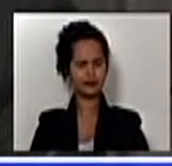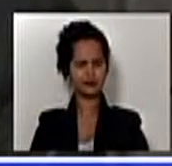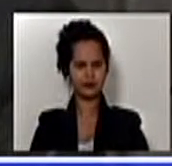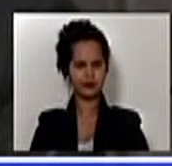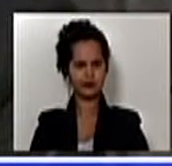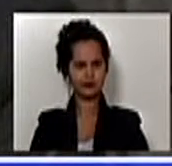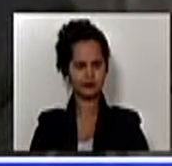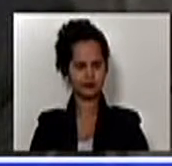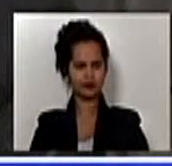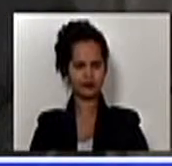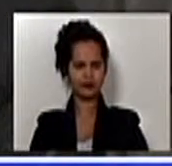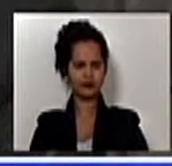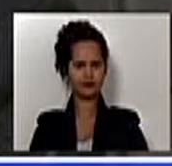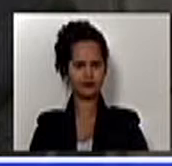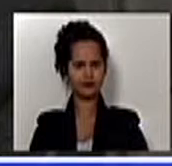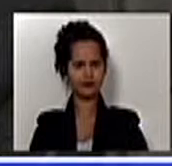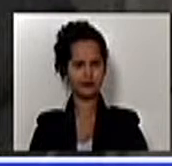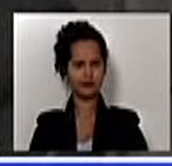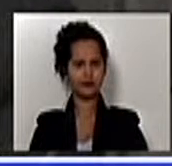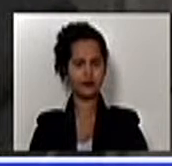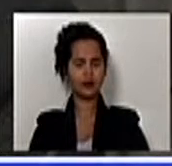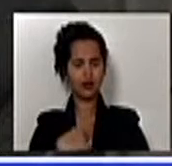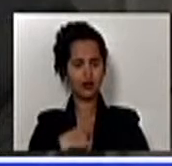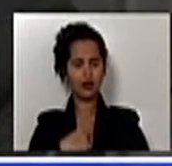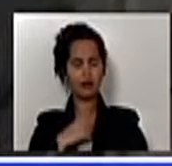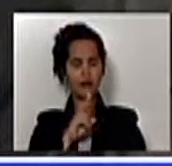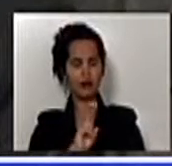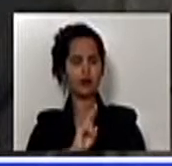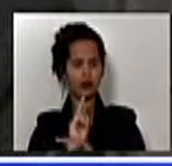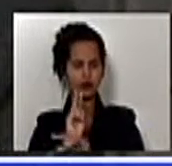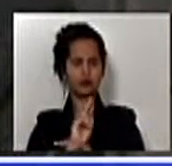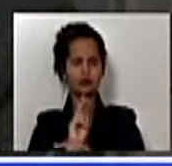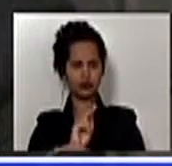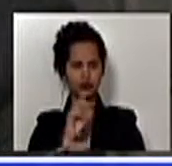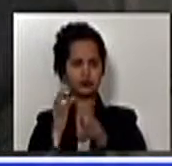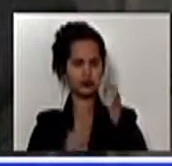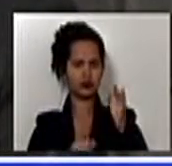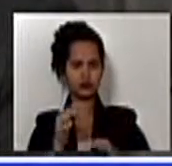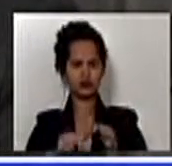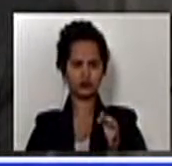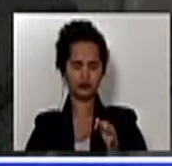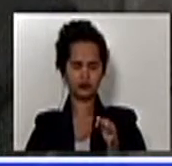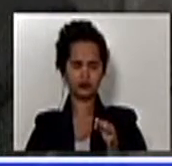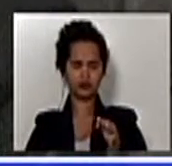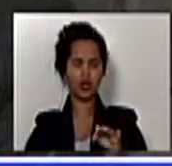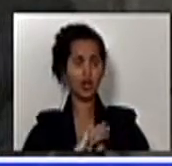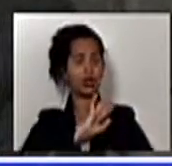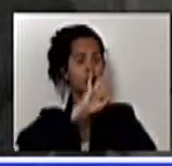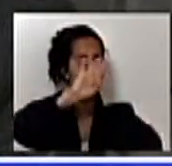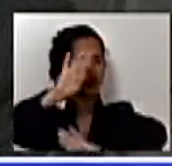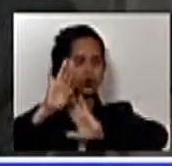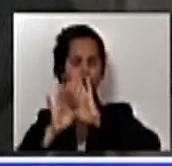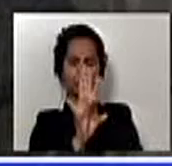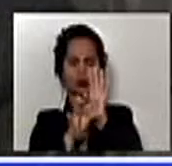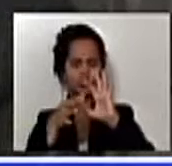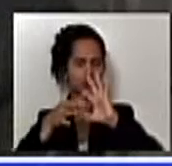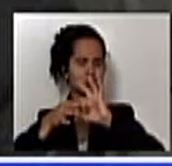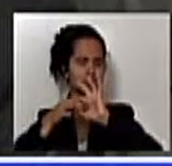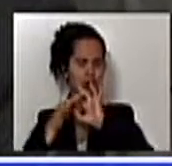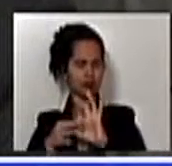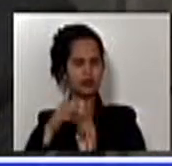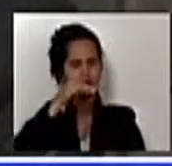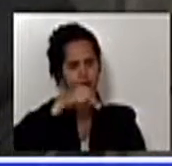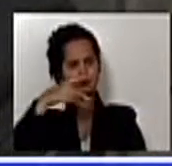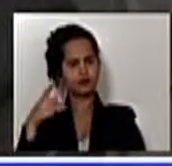apelo não é um apelo do Procurador-Geral de Justiça, é um apelo de todos que integram a carreira do